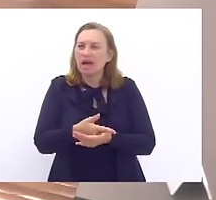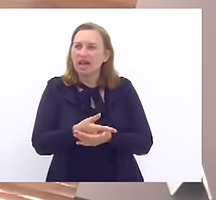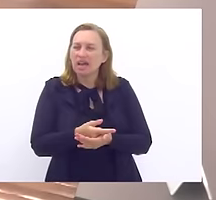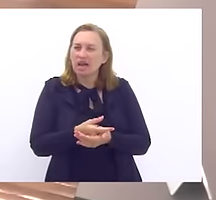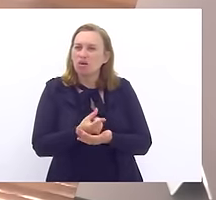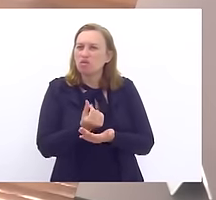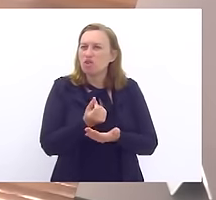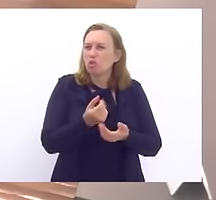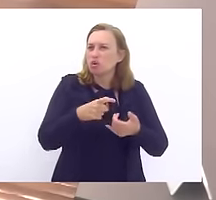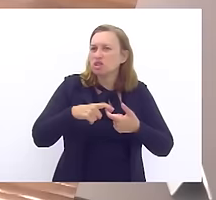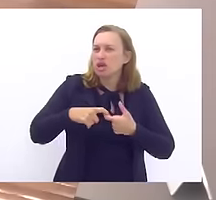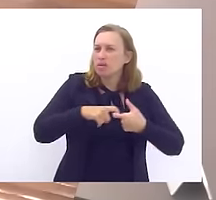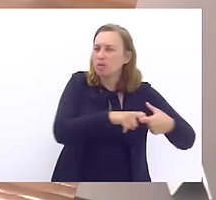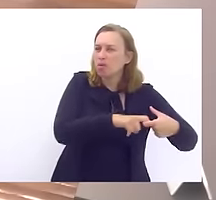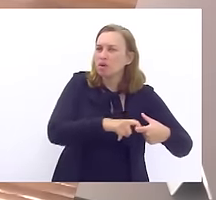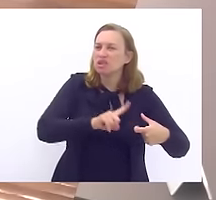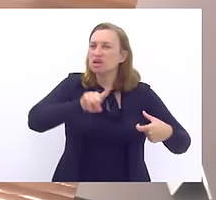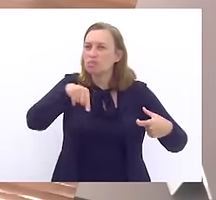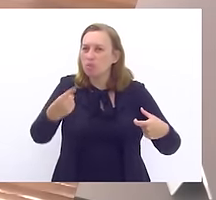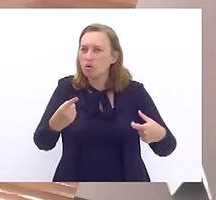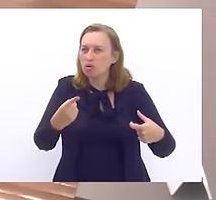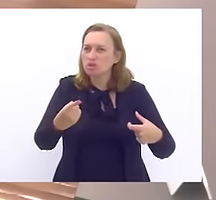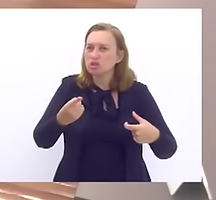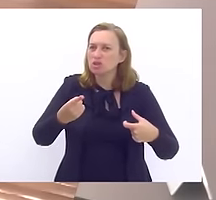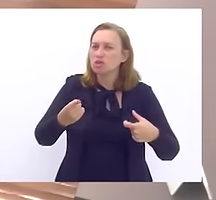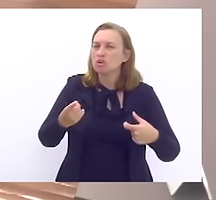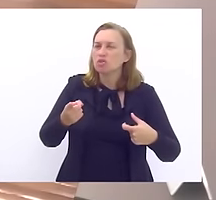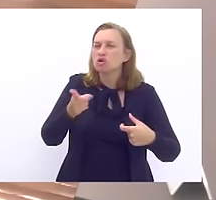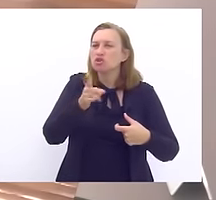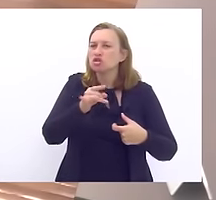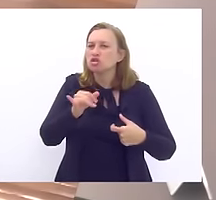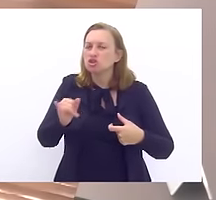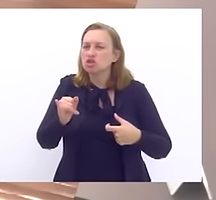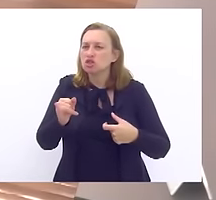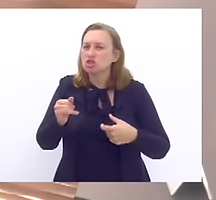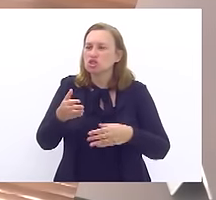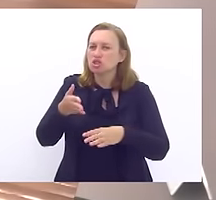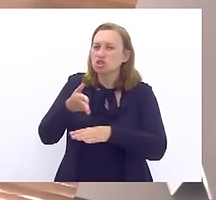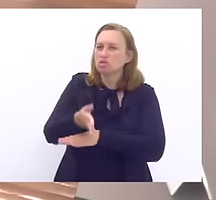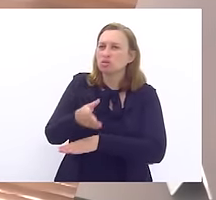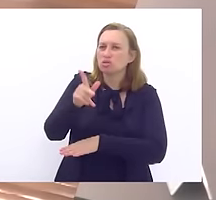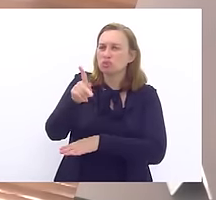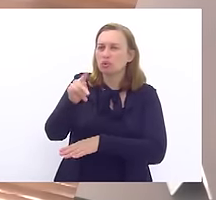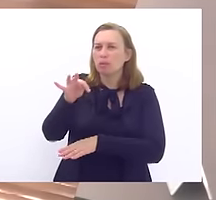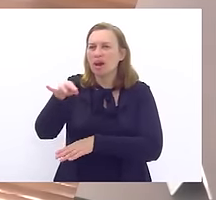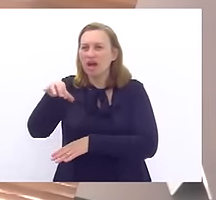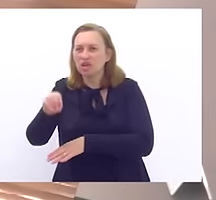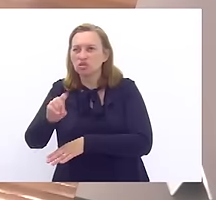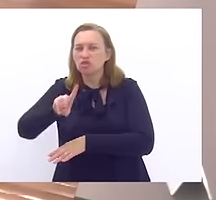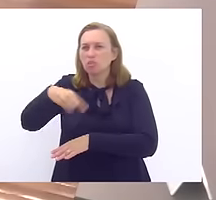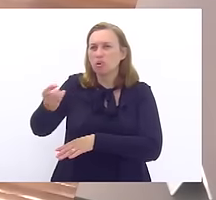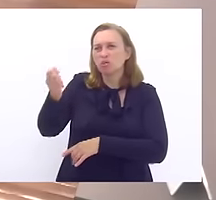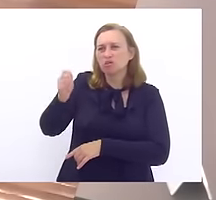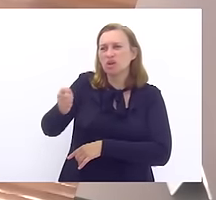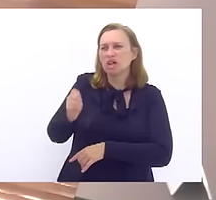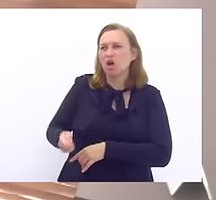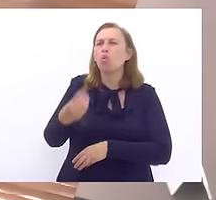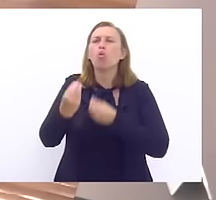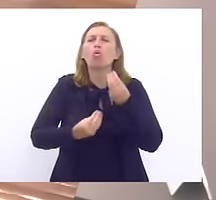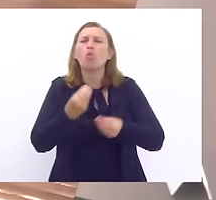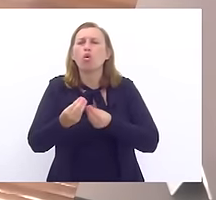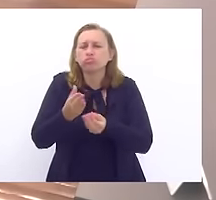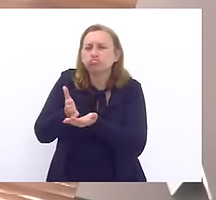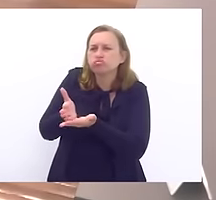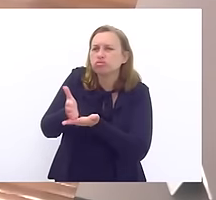paga a permanência no pátio depois o leilão Como se dá essa esse iter financeiro como